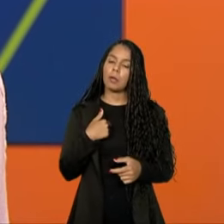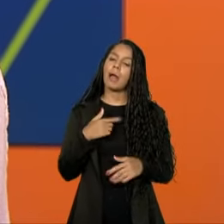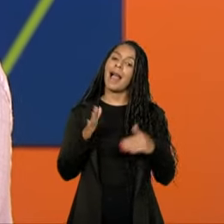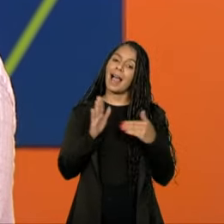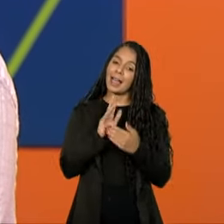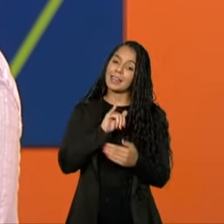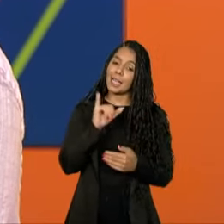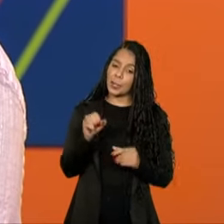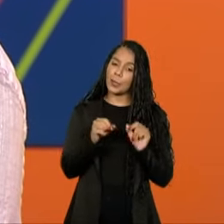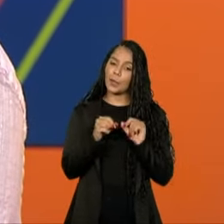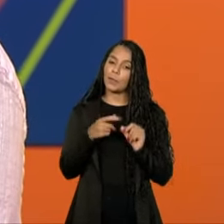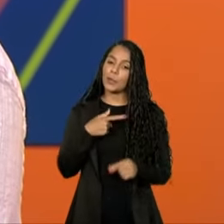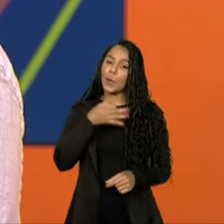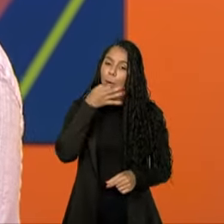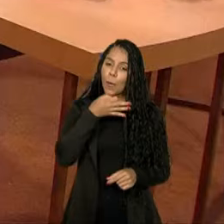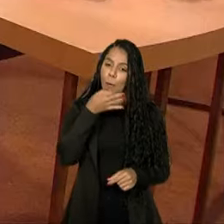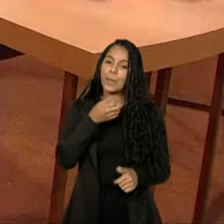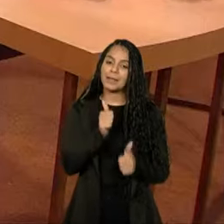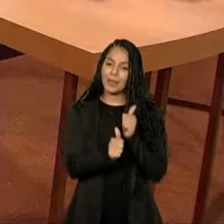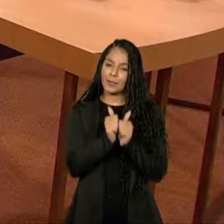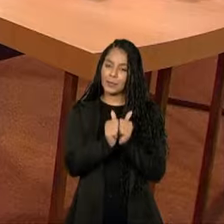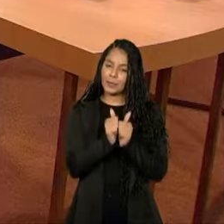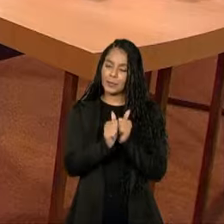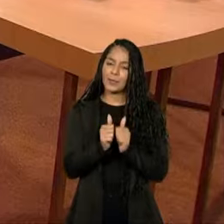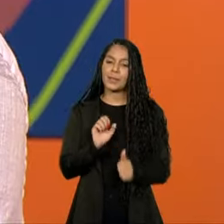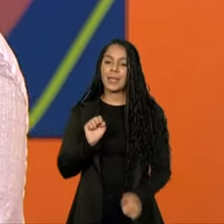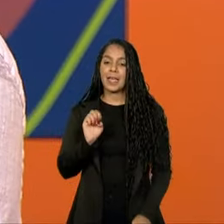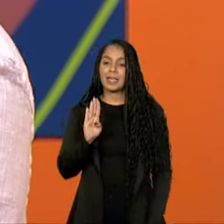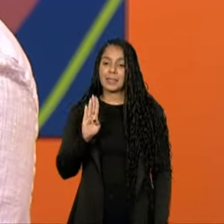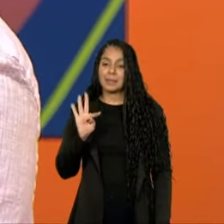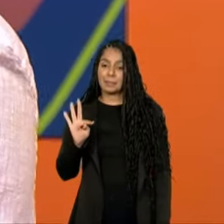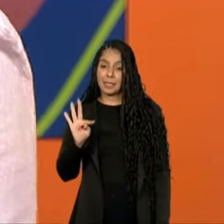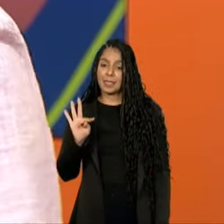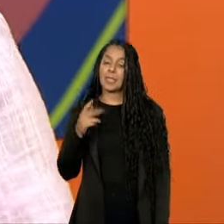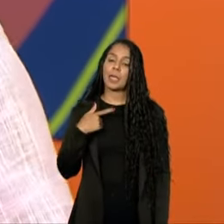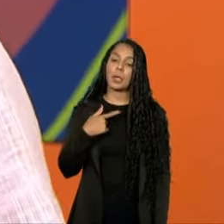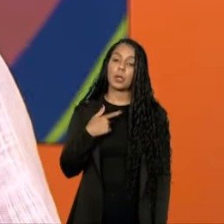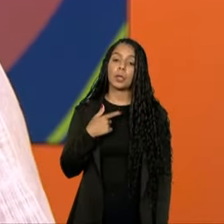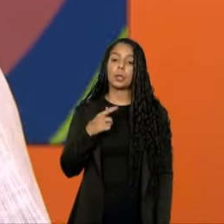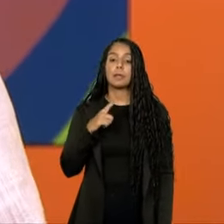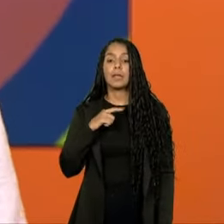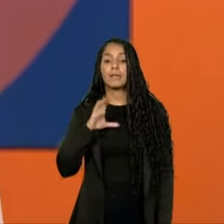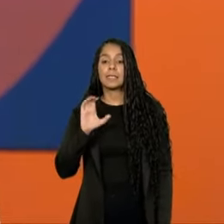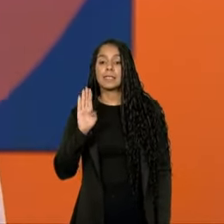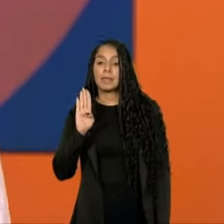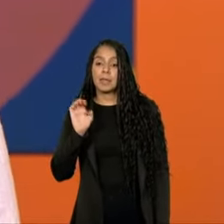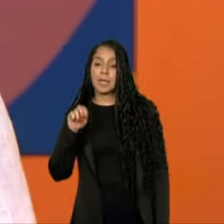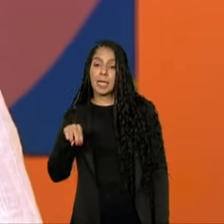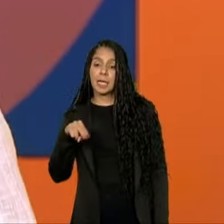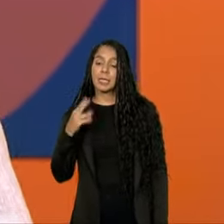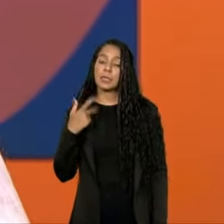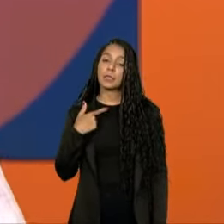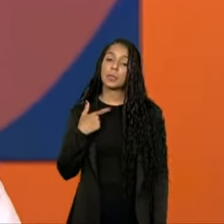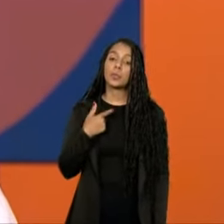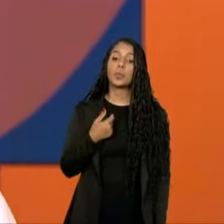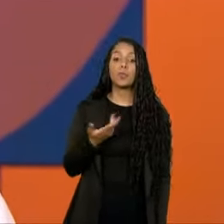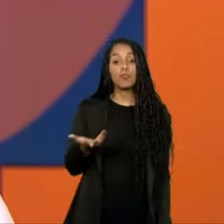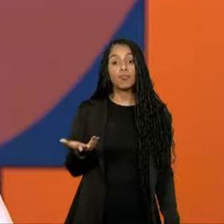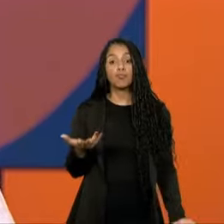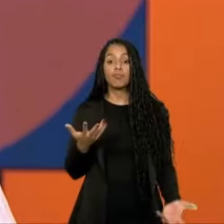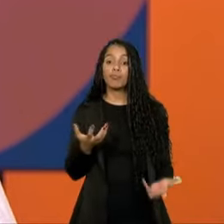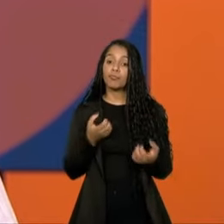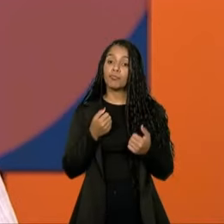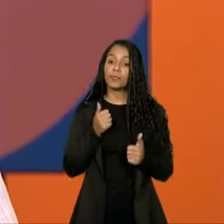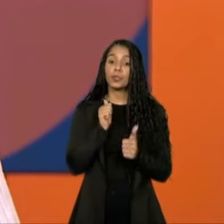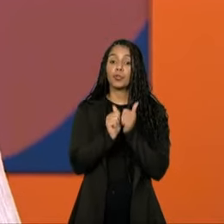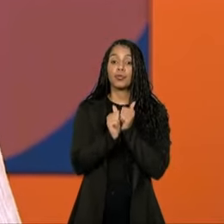eu fiz comentar futebol. Eu sei, sim. Fui pro SBT, eu tava assim, fazendo na CBN, aí eu me deparei fazer